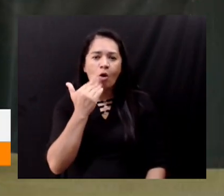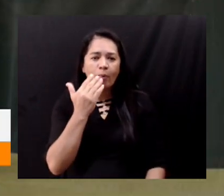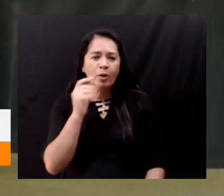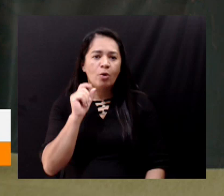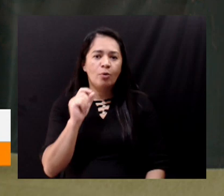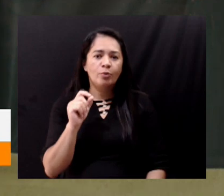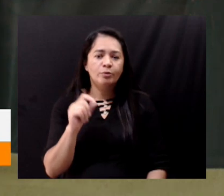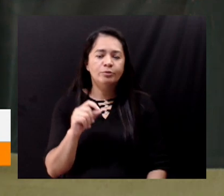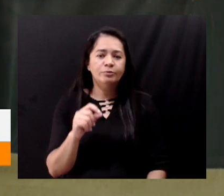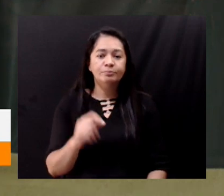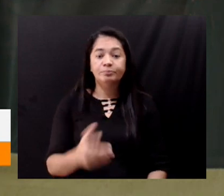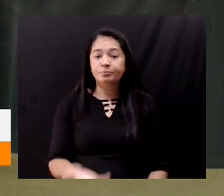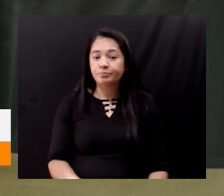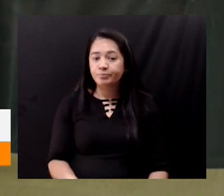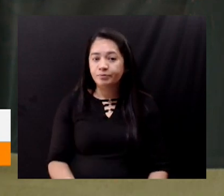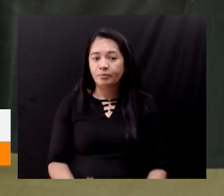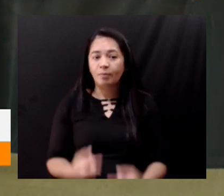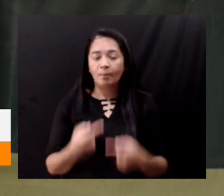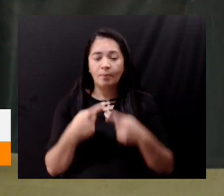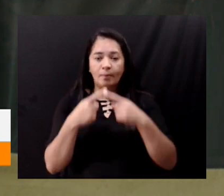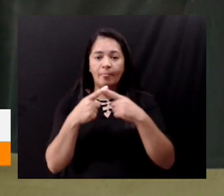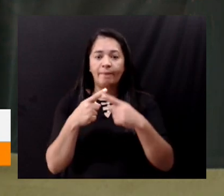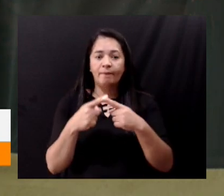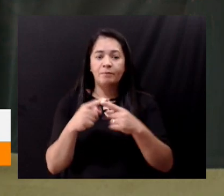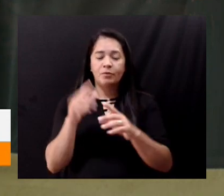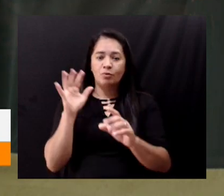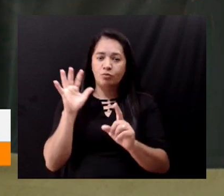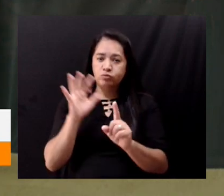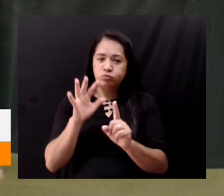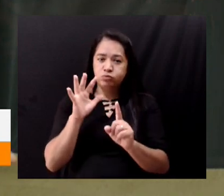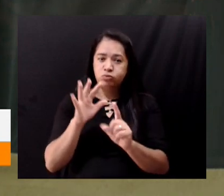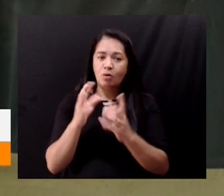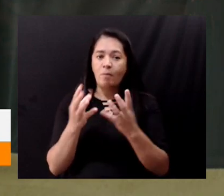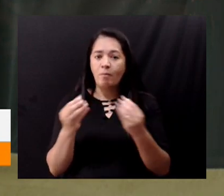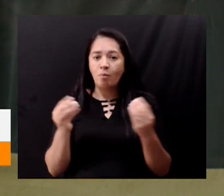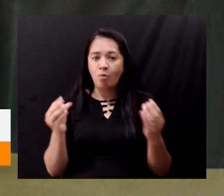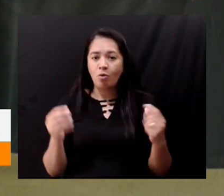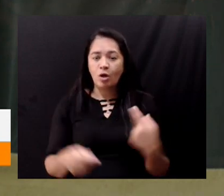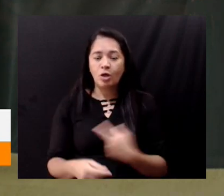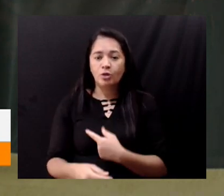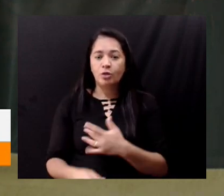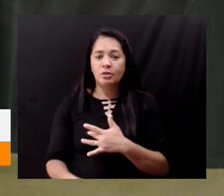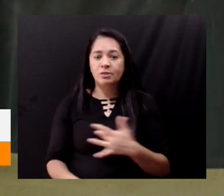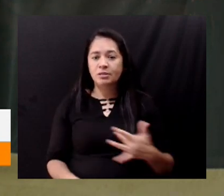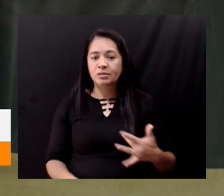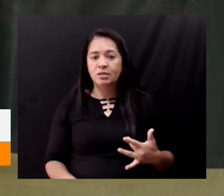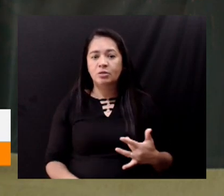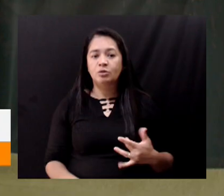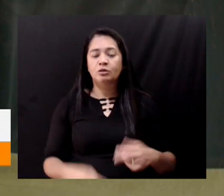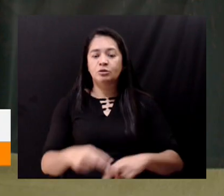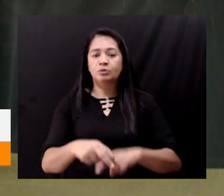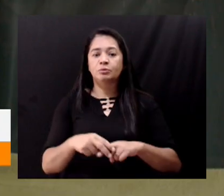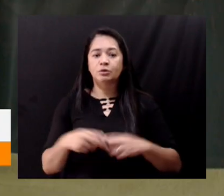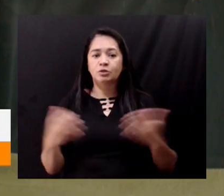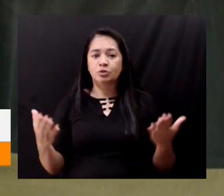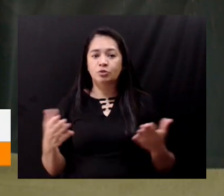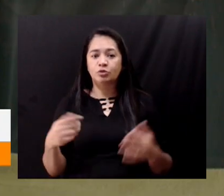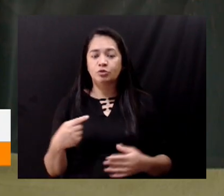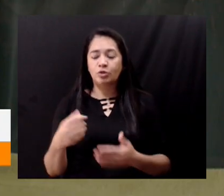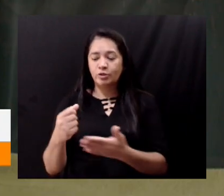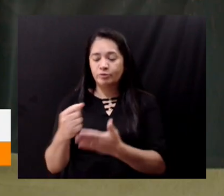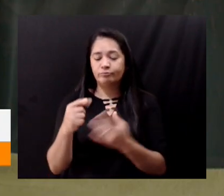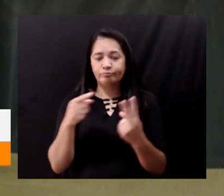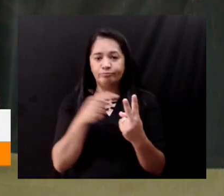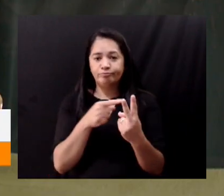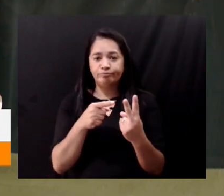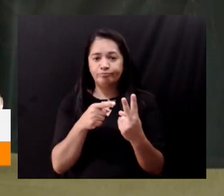né, porque isso influencia e muito a nossa saúde. É por isso que nós trouxemos aqui pessoas que são